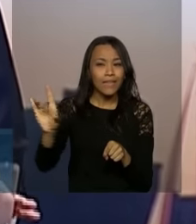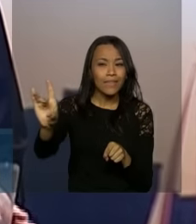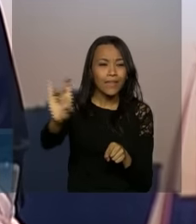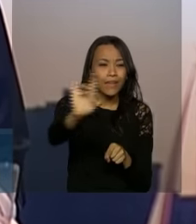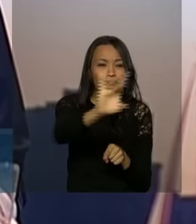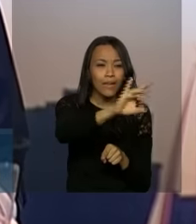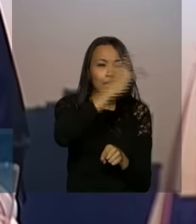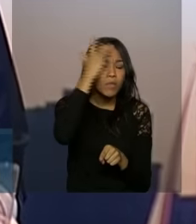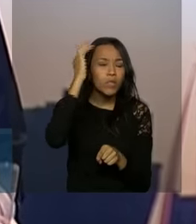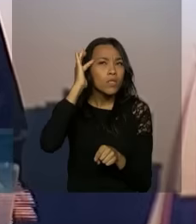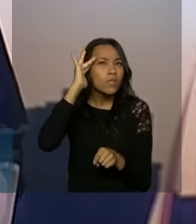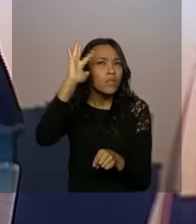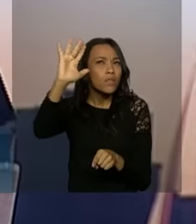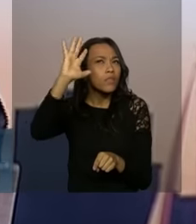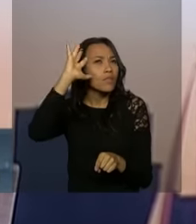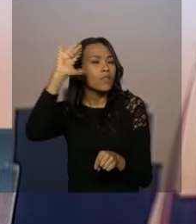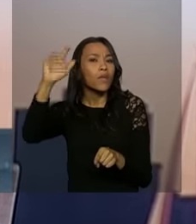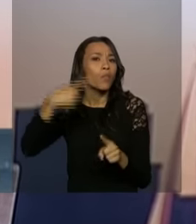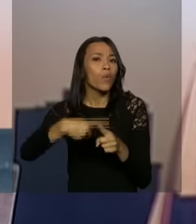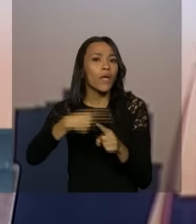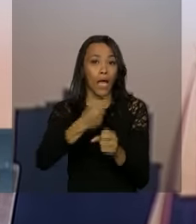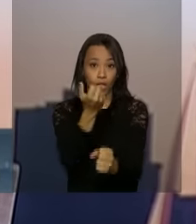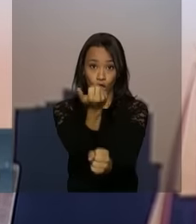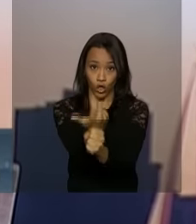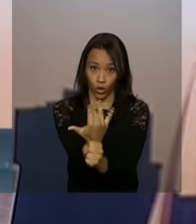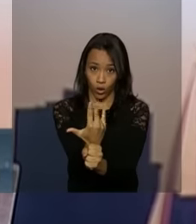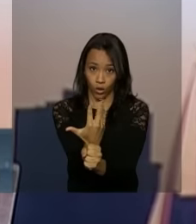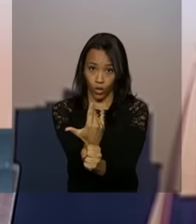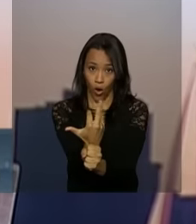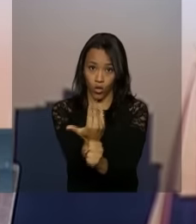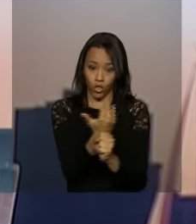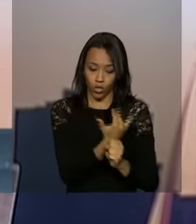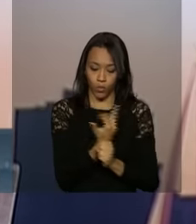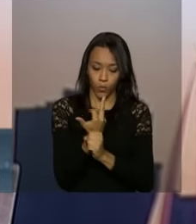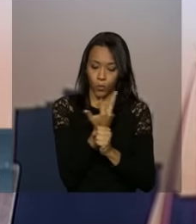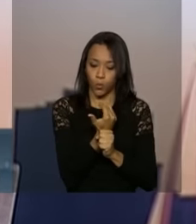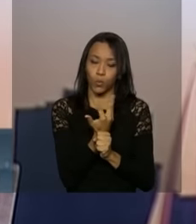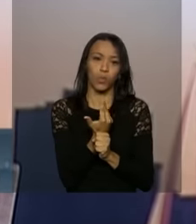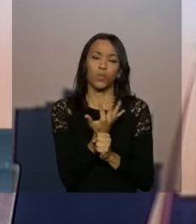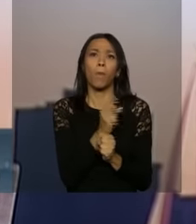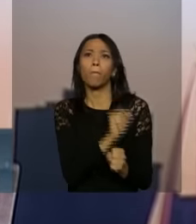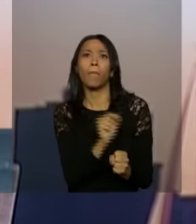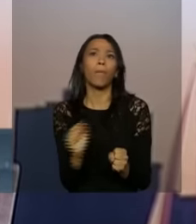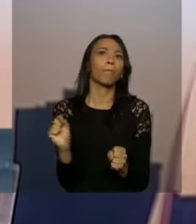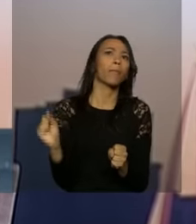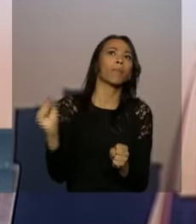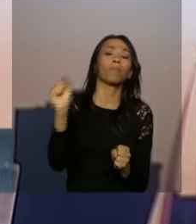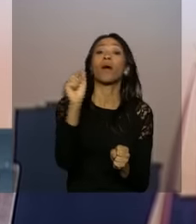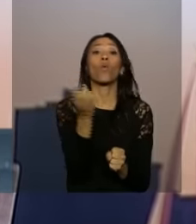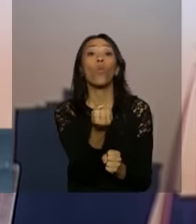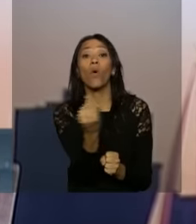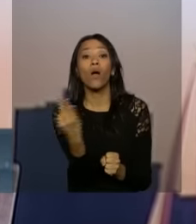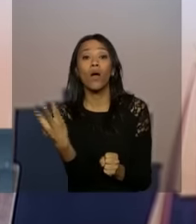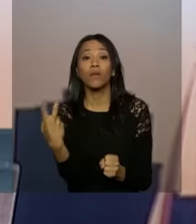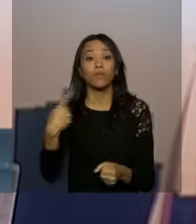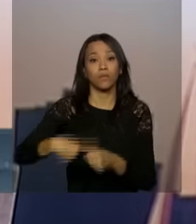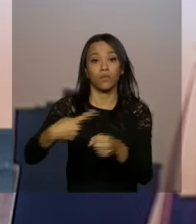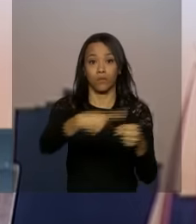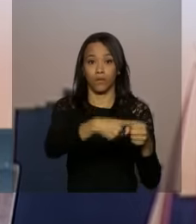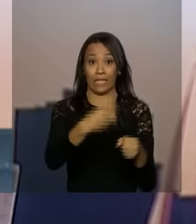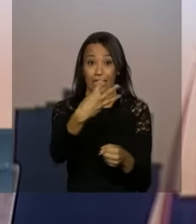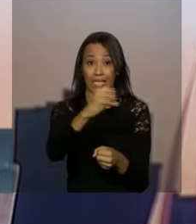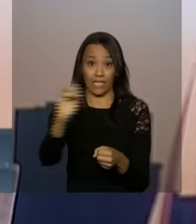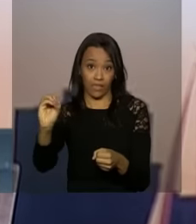um dos brasileiros. Primeiro, porque a tocha olímpica percorrerá 300 municípios em um ritual de